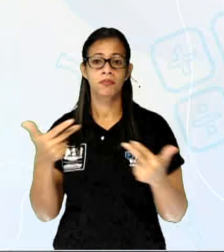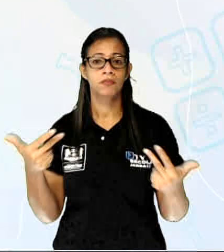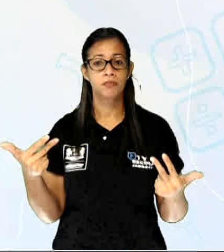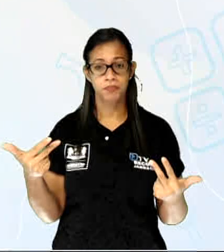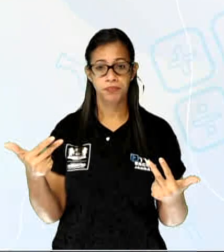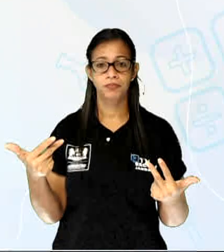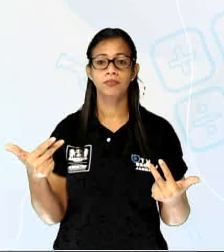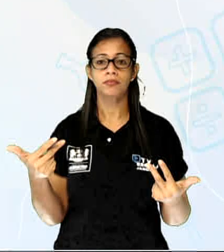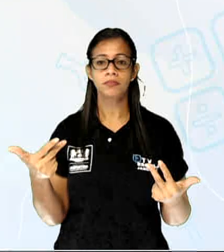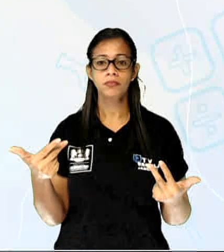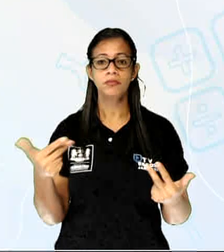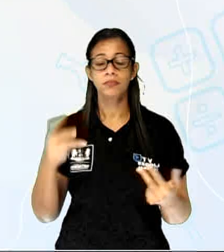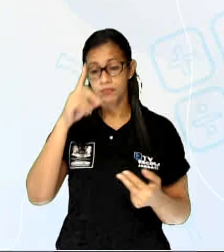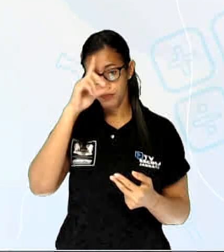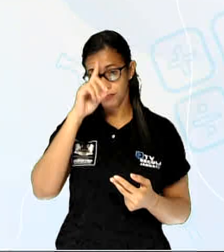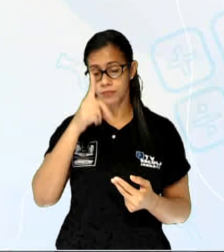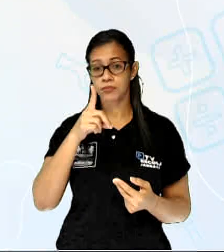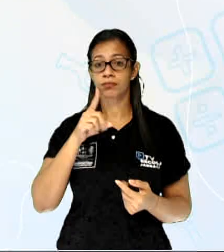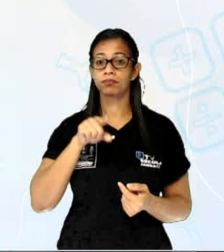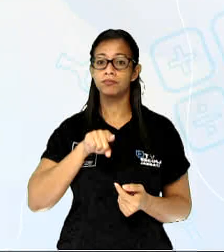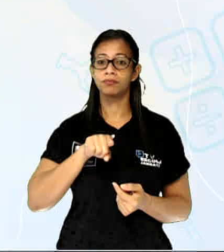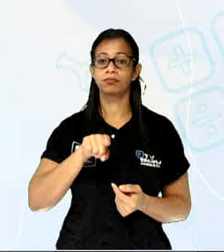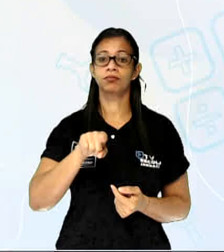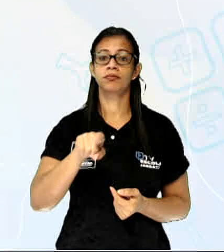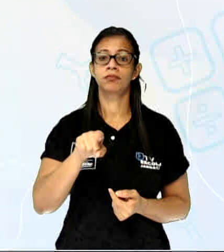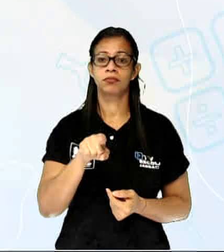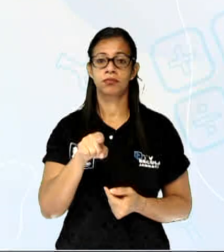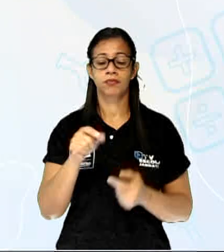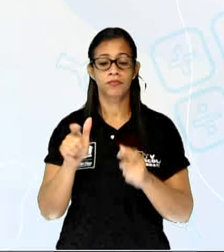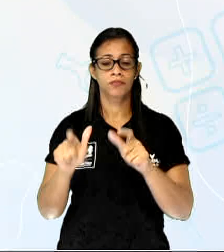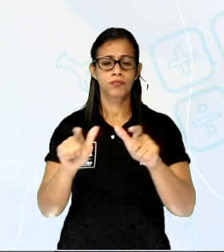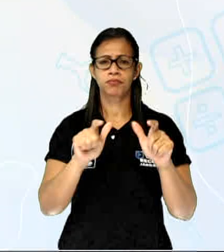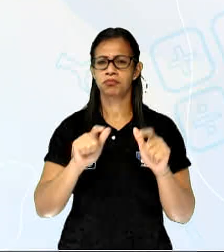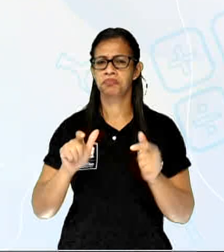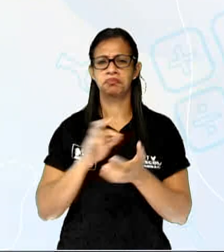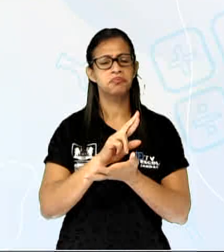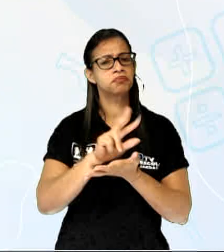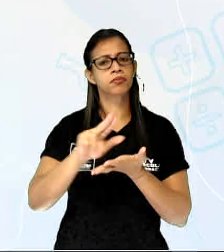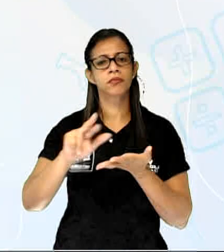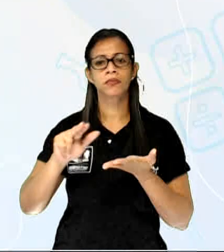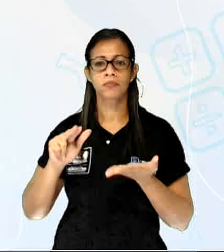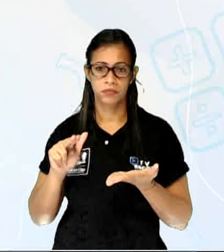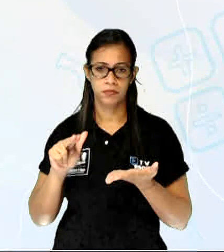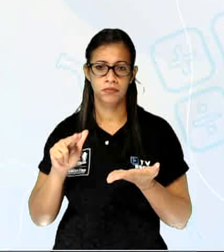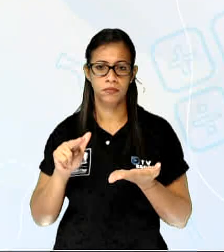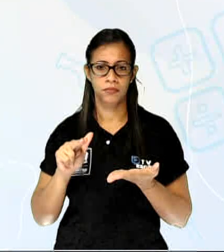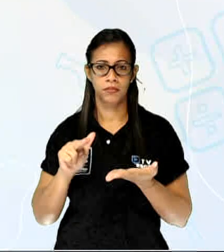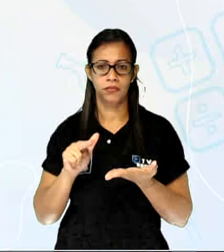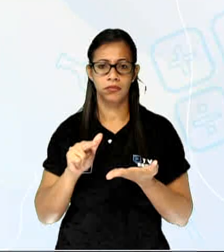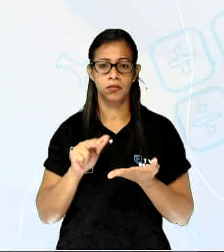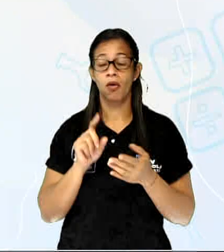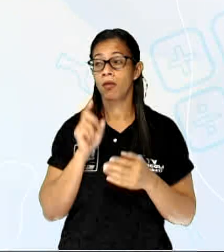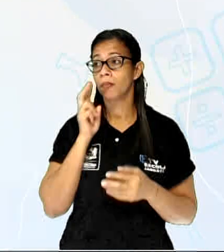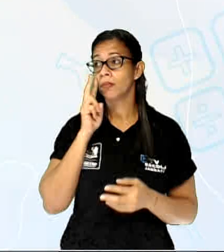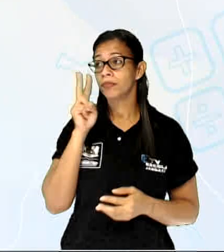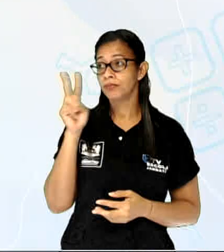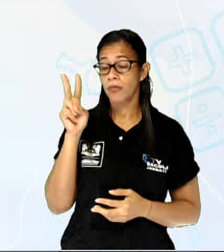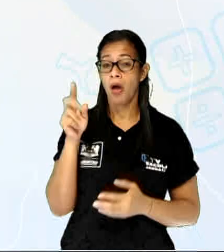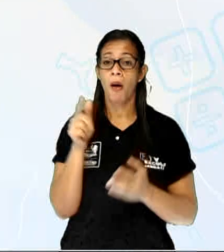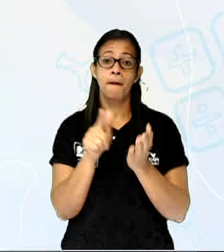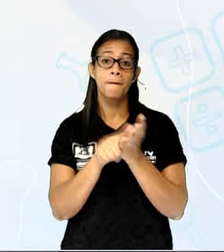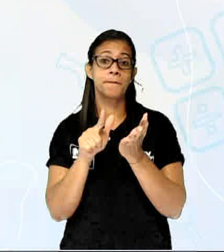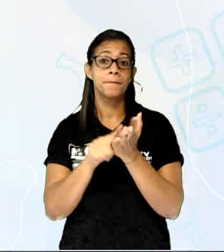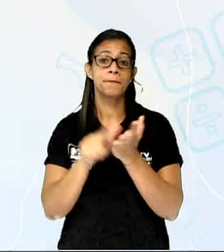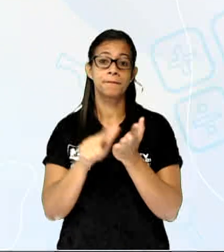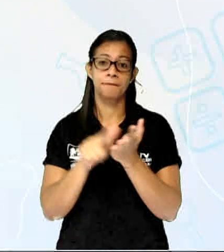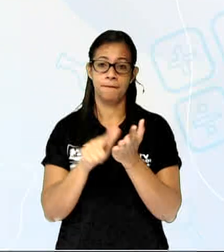para os gregos e depois para os romanos. Então, esse é o primeiro papel que a gente tem, que ele deriva de uma planta, que é a planta